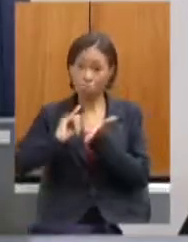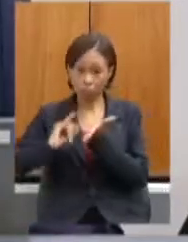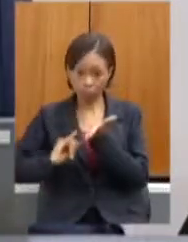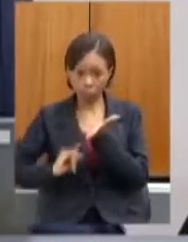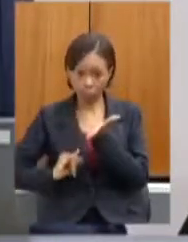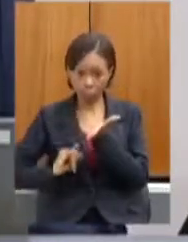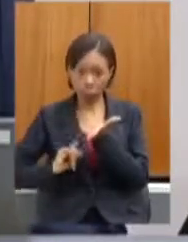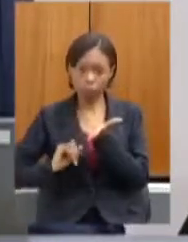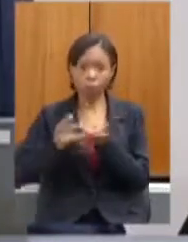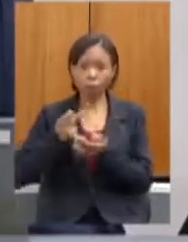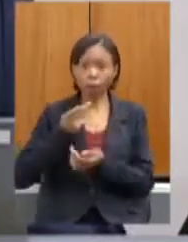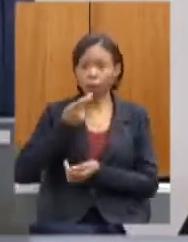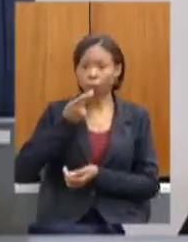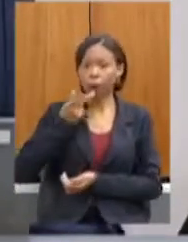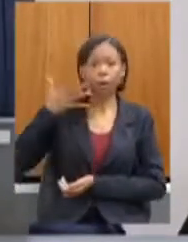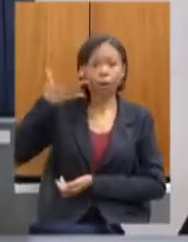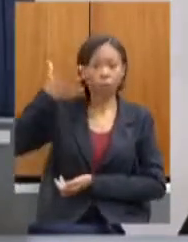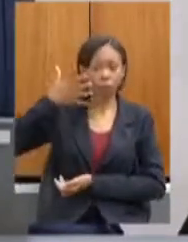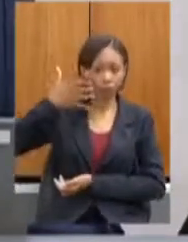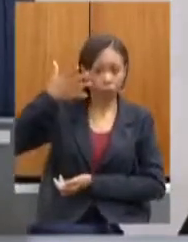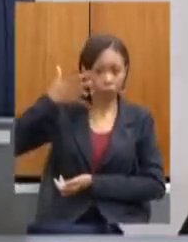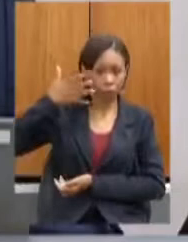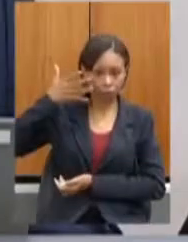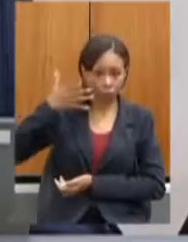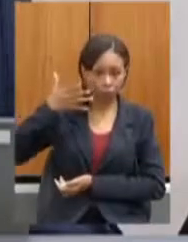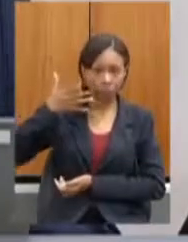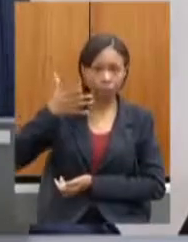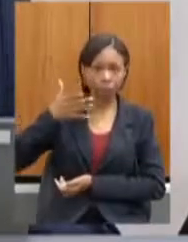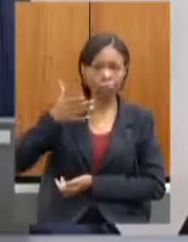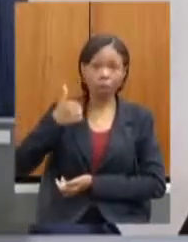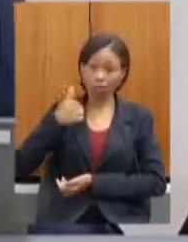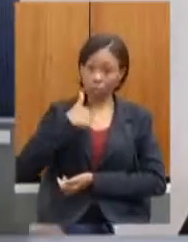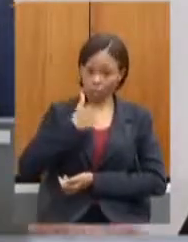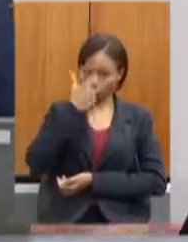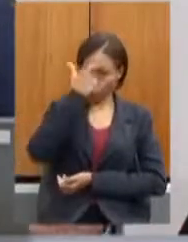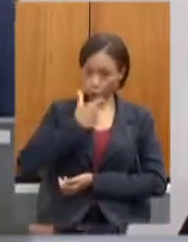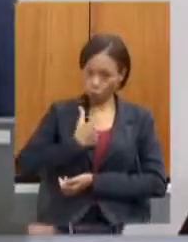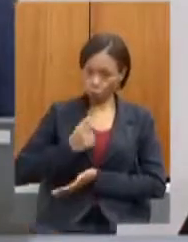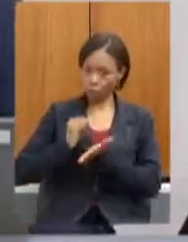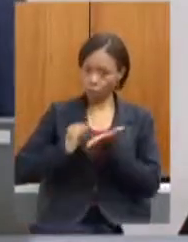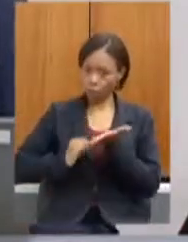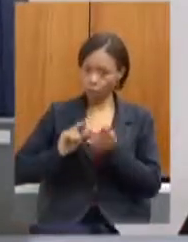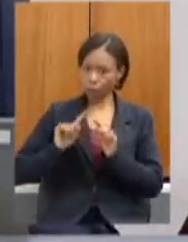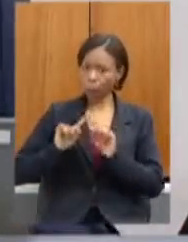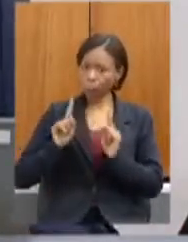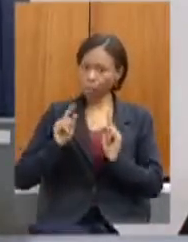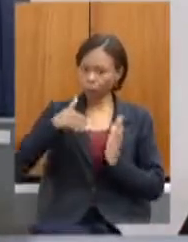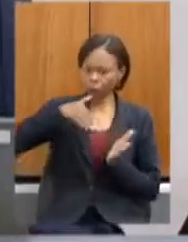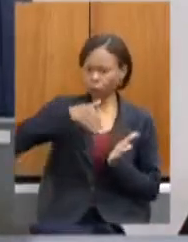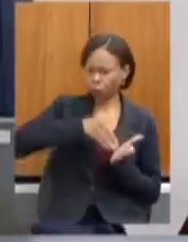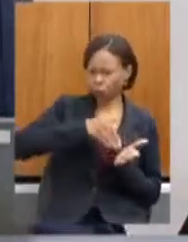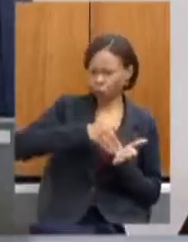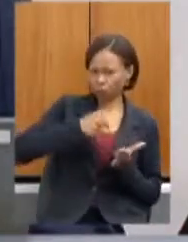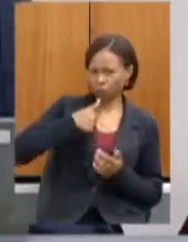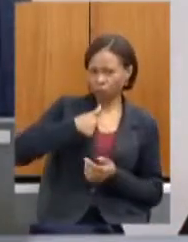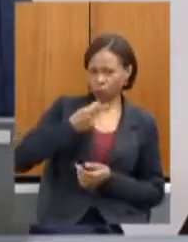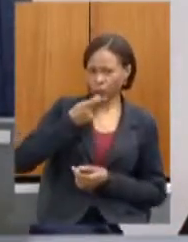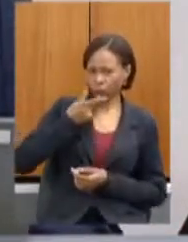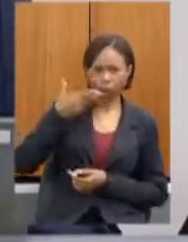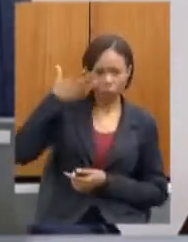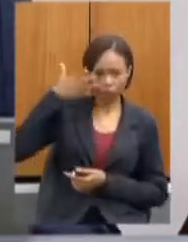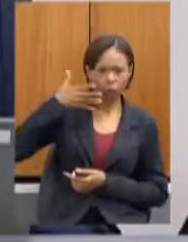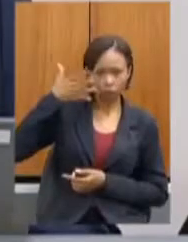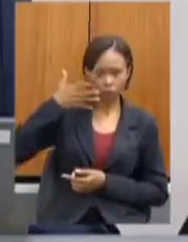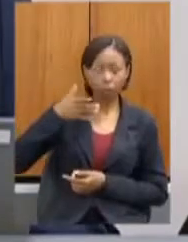palavra eu estou inscrito mas eu vou deixar para poder falar no final é